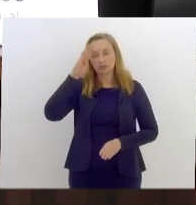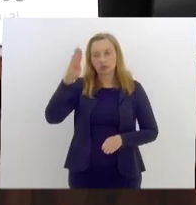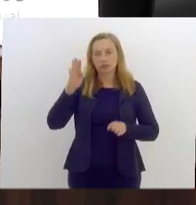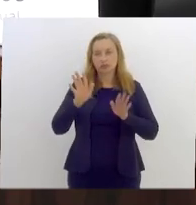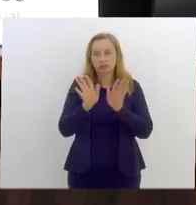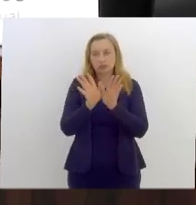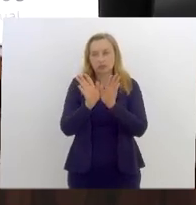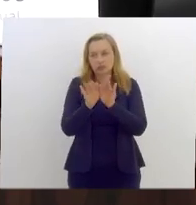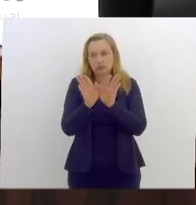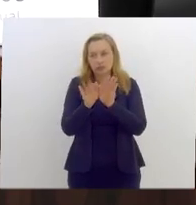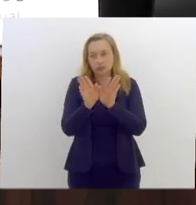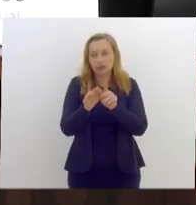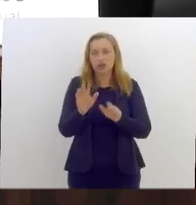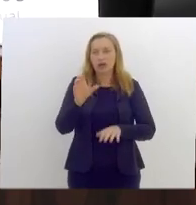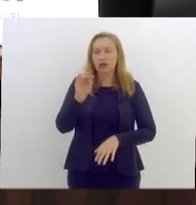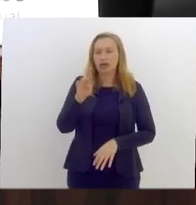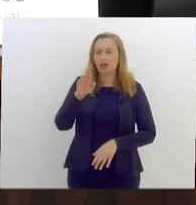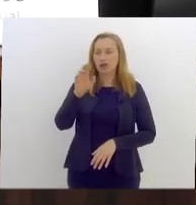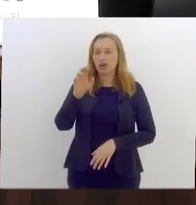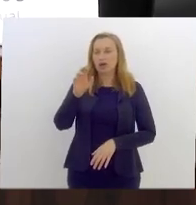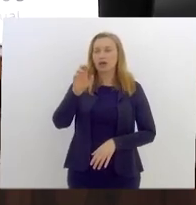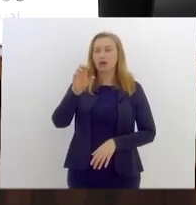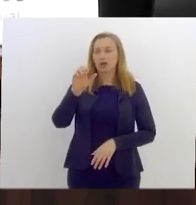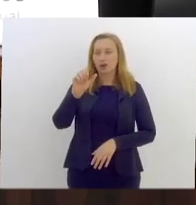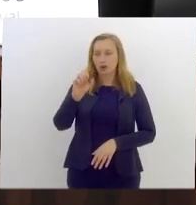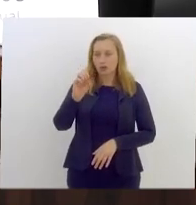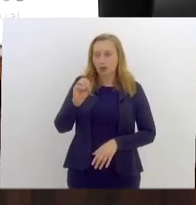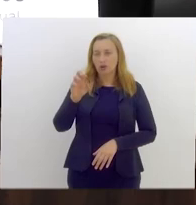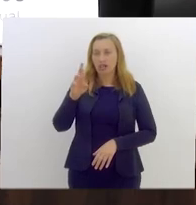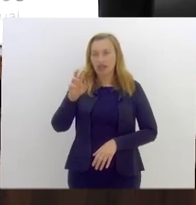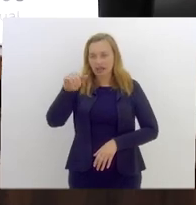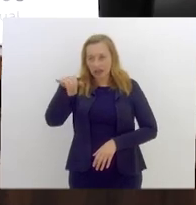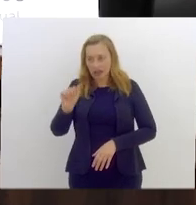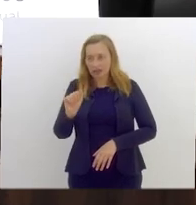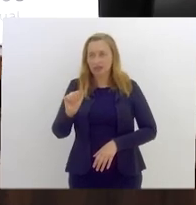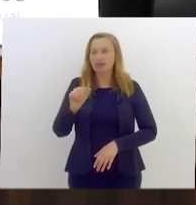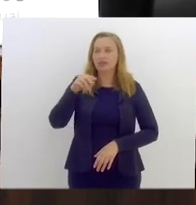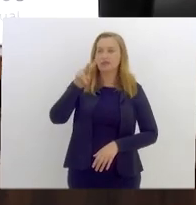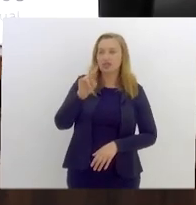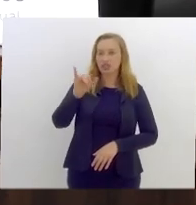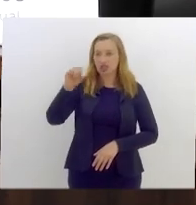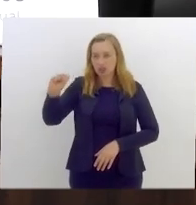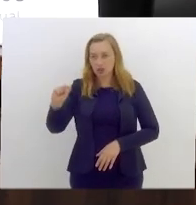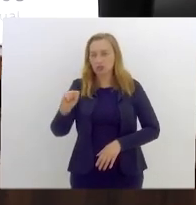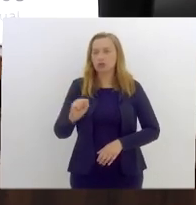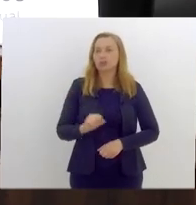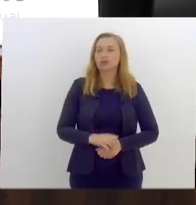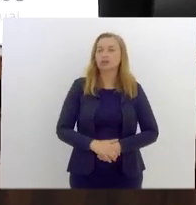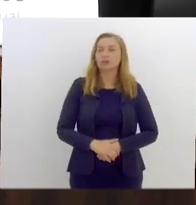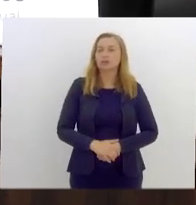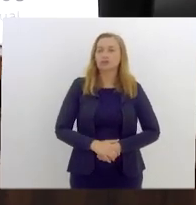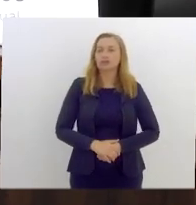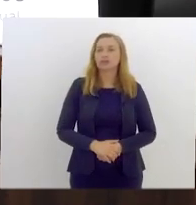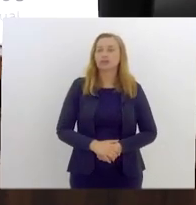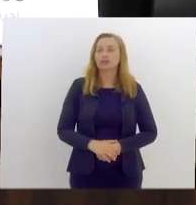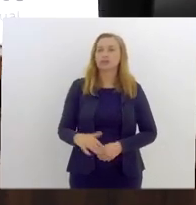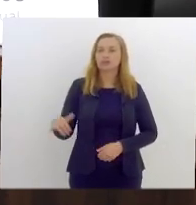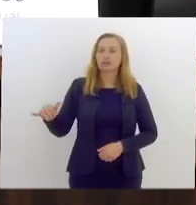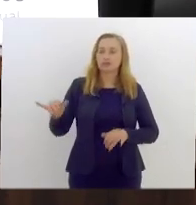Carolina Serrano, segundo-sargento da Aeronáutica. Vinícius Iório Arruso, tenente-coronel